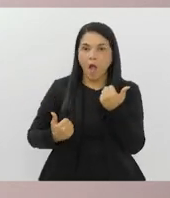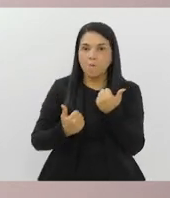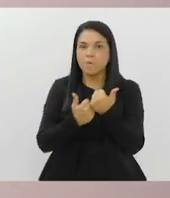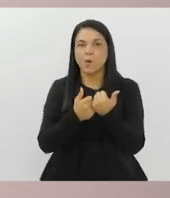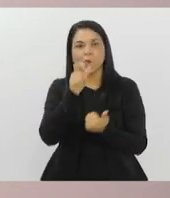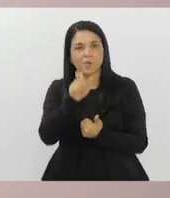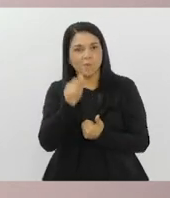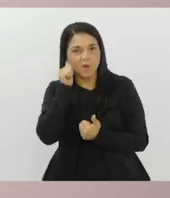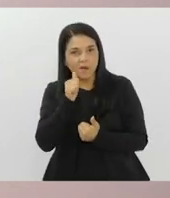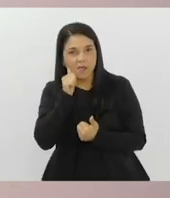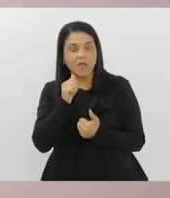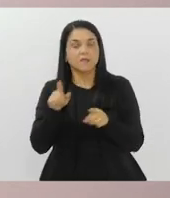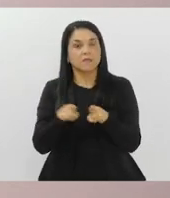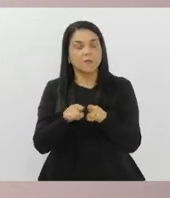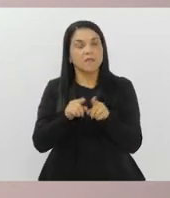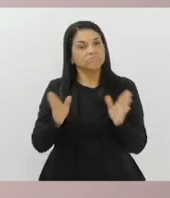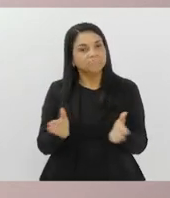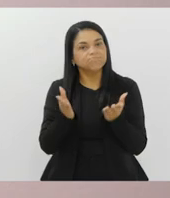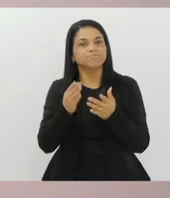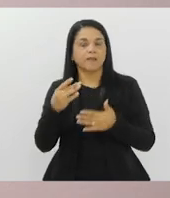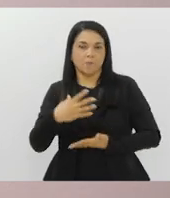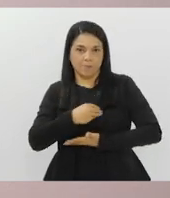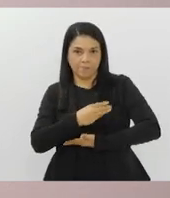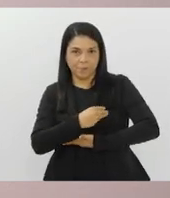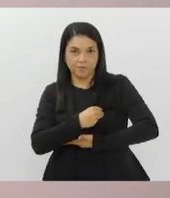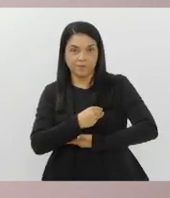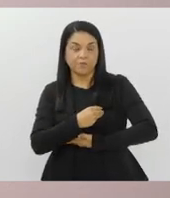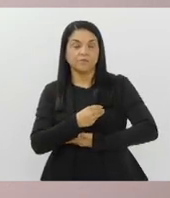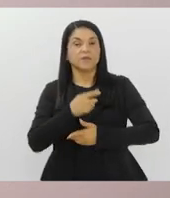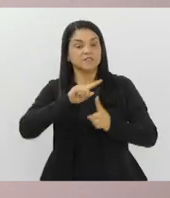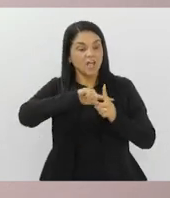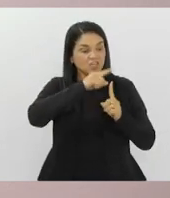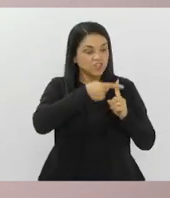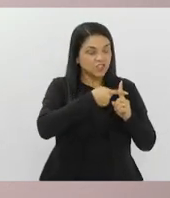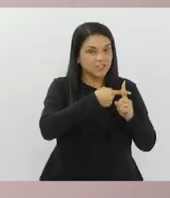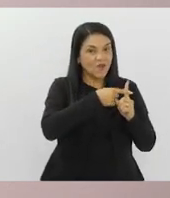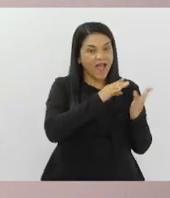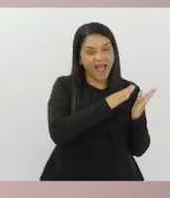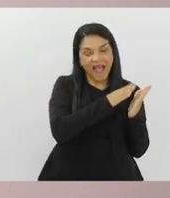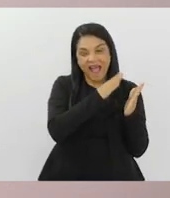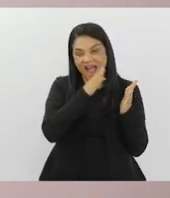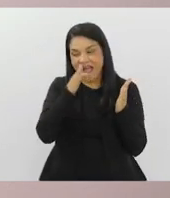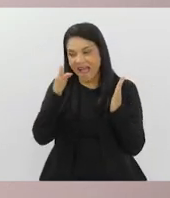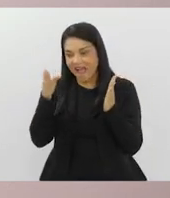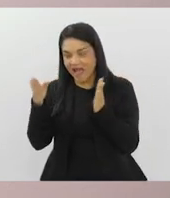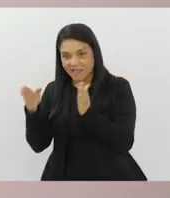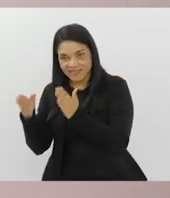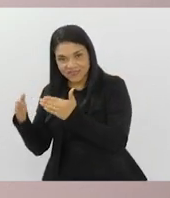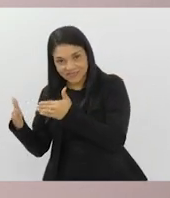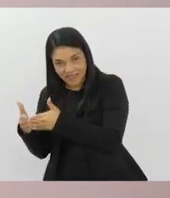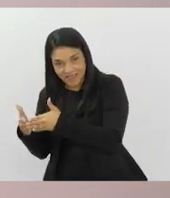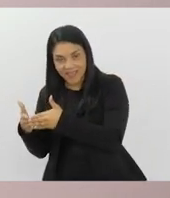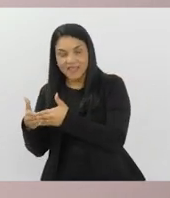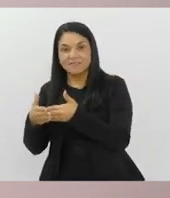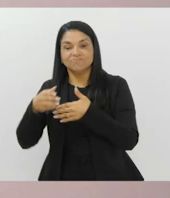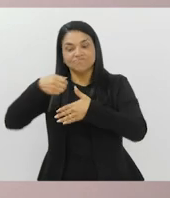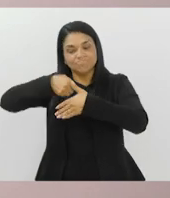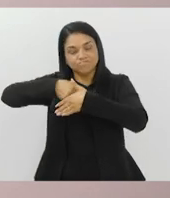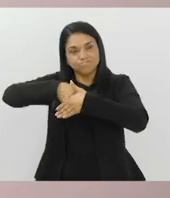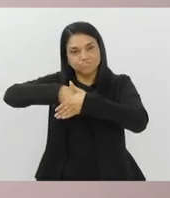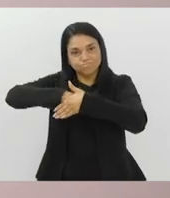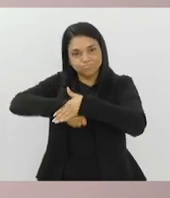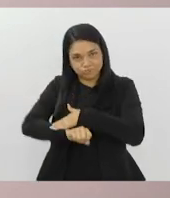traz a promoção do aleitamento materno, da gestação até o momento que essa mulher e esse bebê, esse binômio,